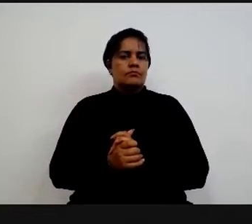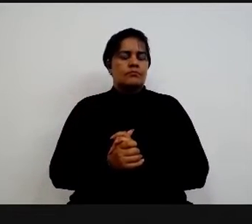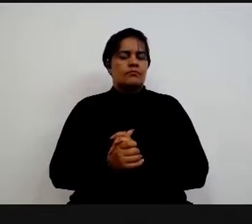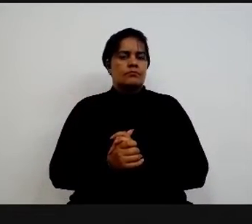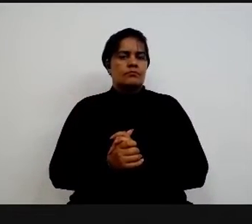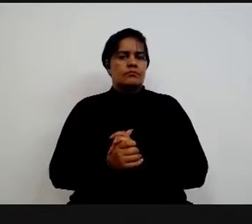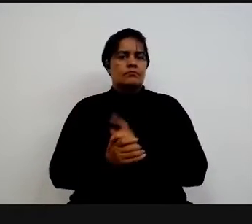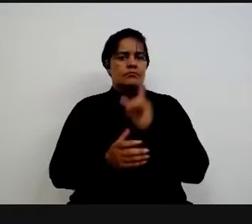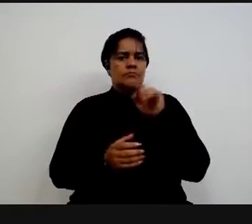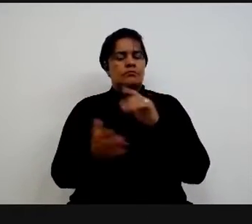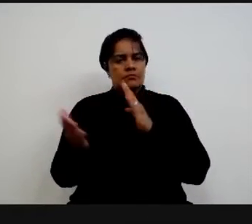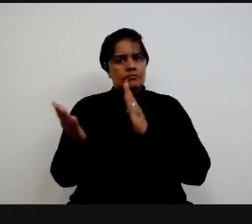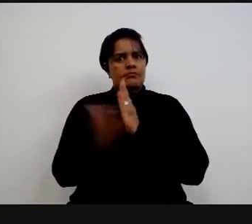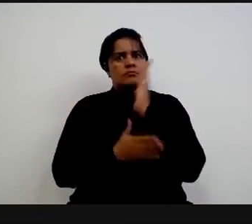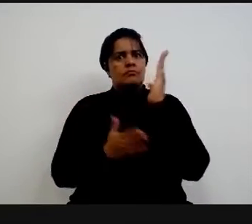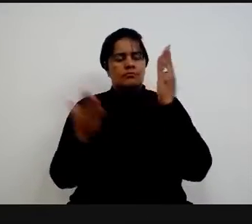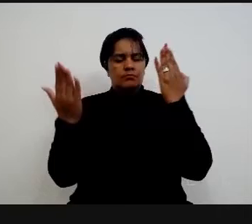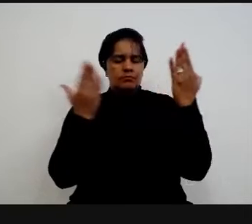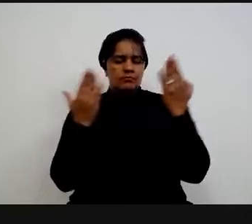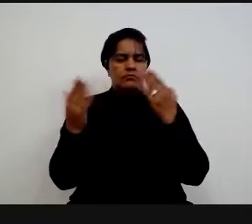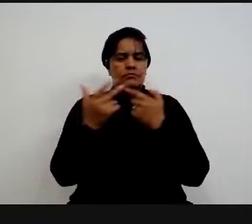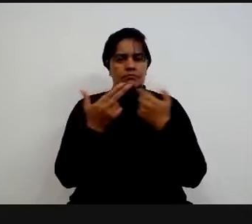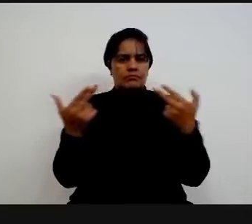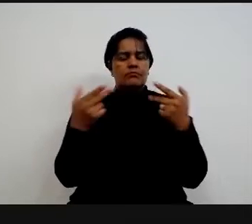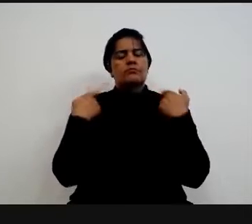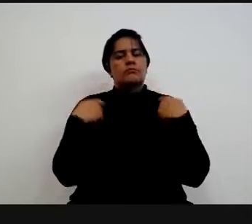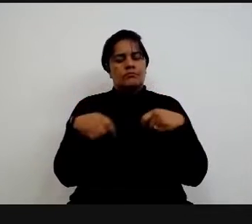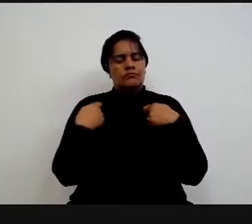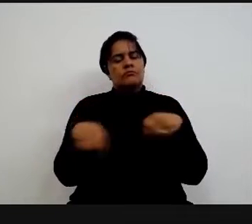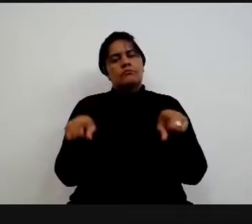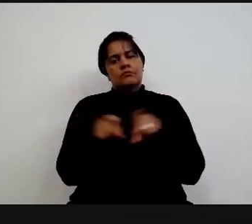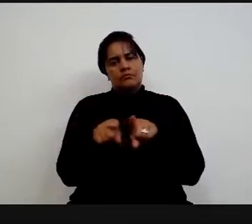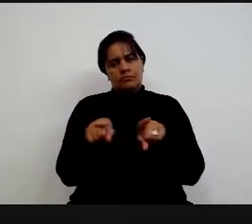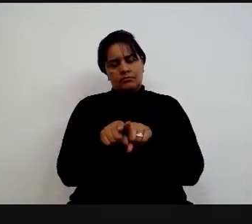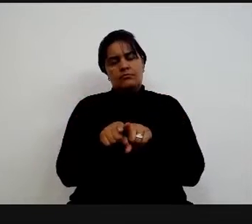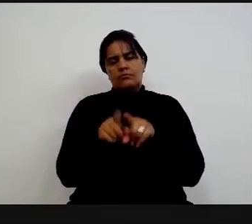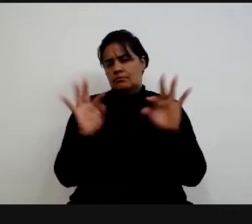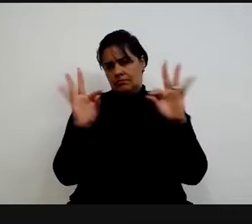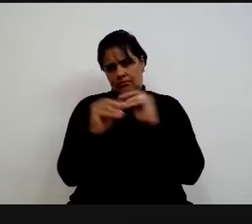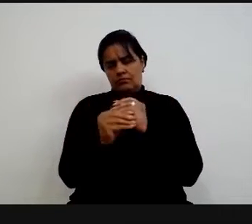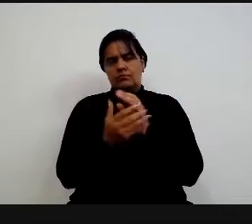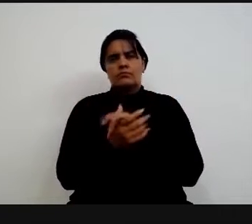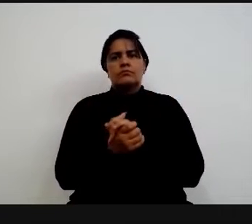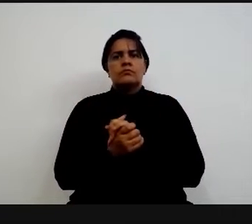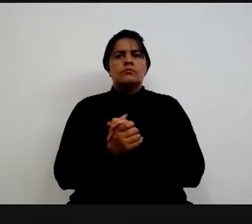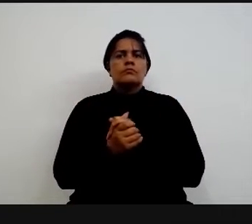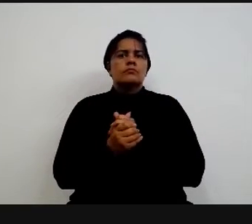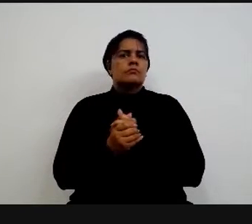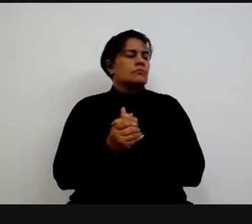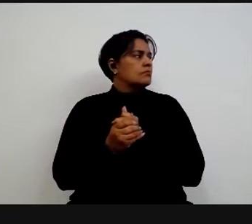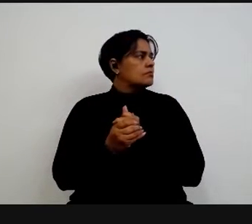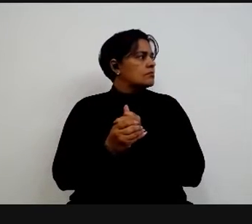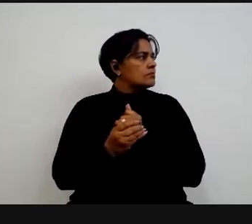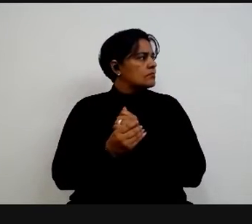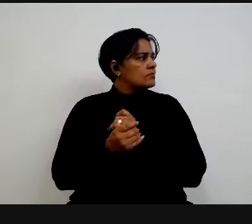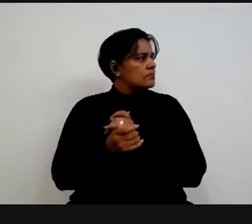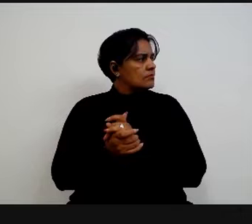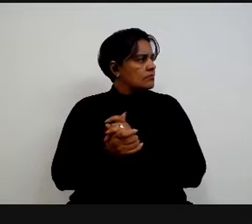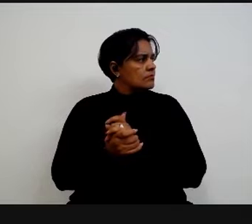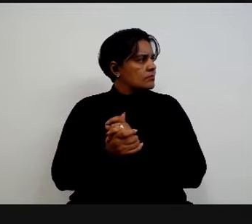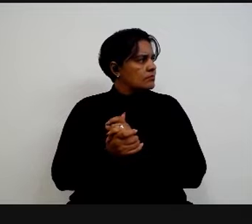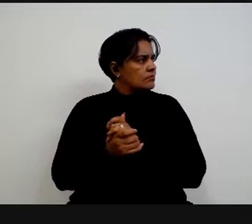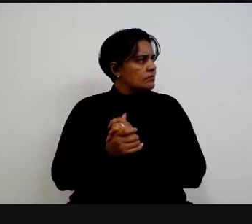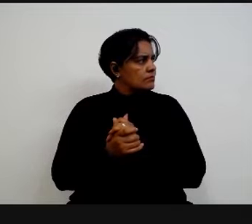de habilitação psicológica, não só de servidores, mas também de gestores. Perfeito,